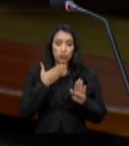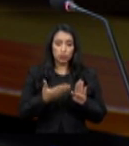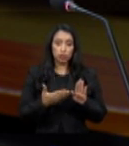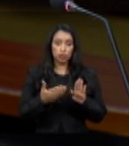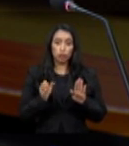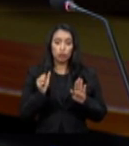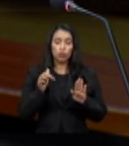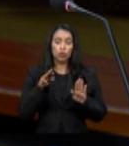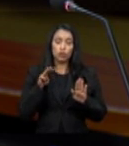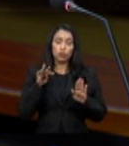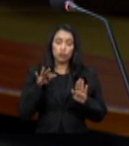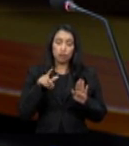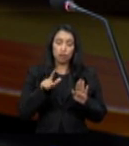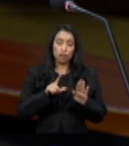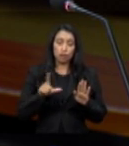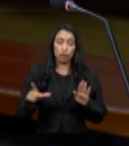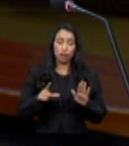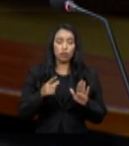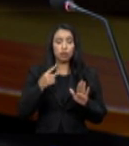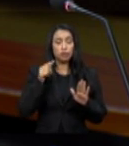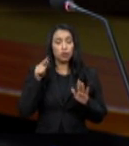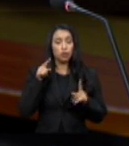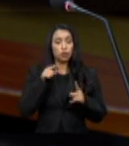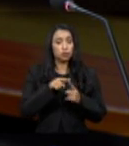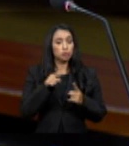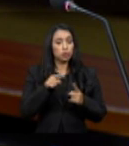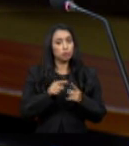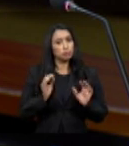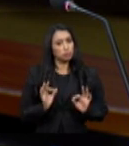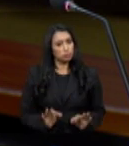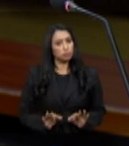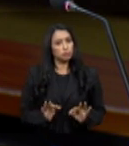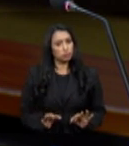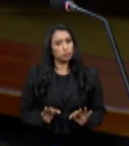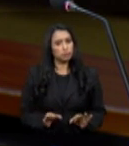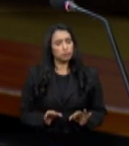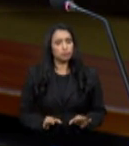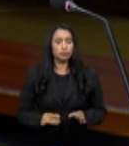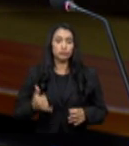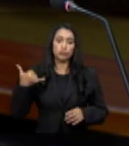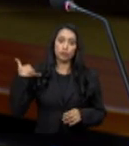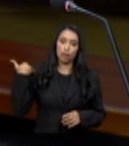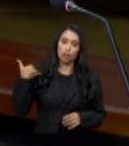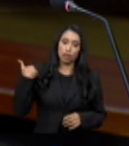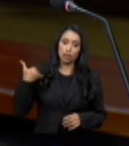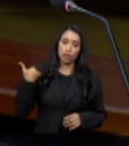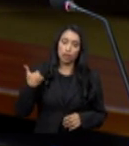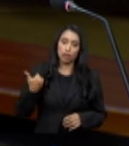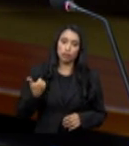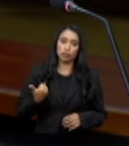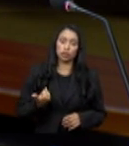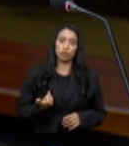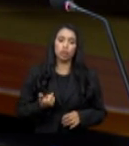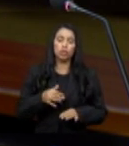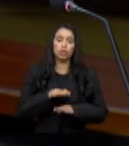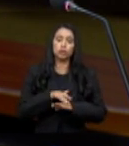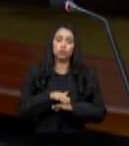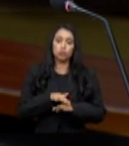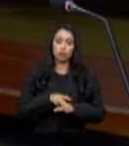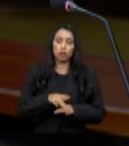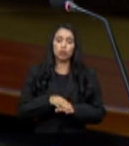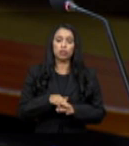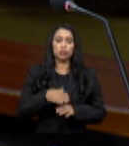final cole critérios objetivos e ao meu ver com acerto faixa etária portadores de doenças a